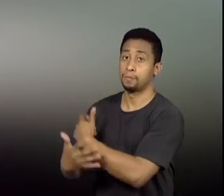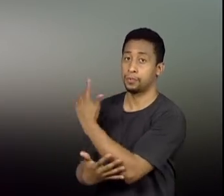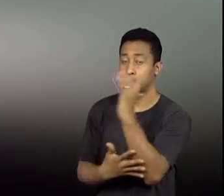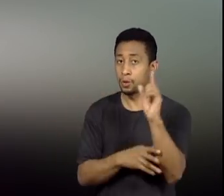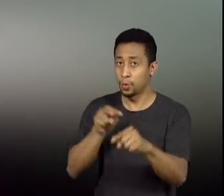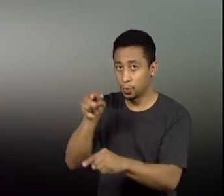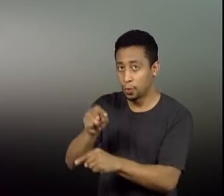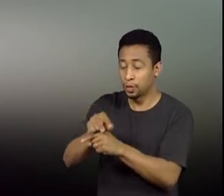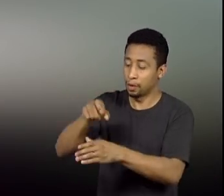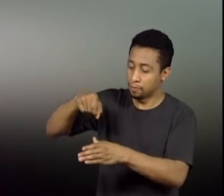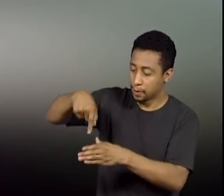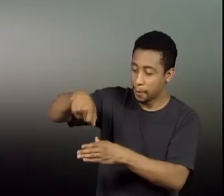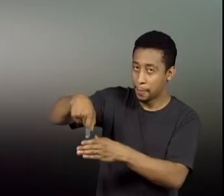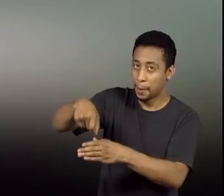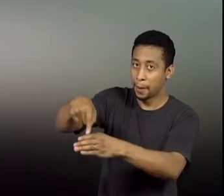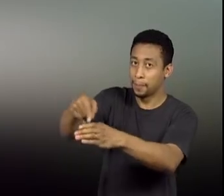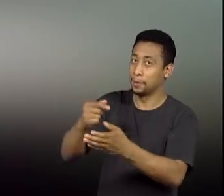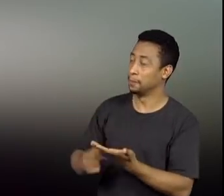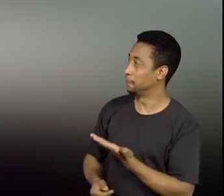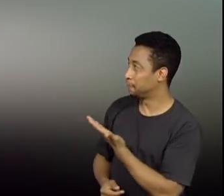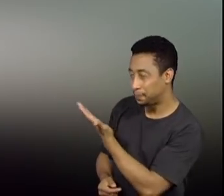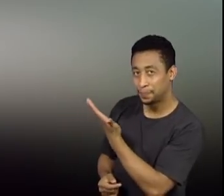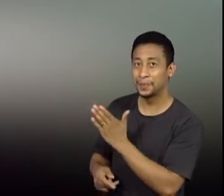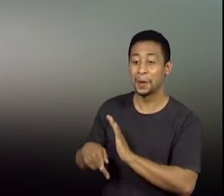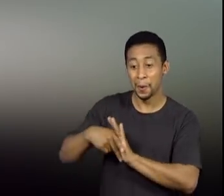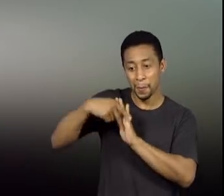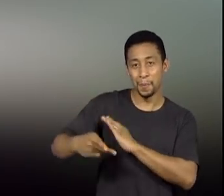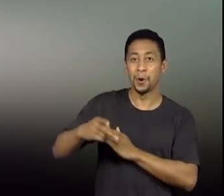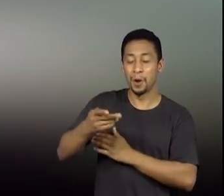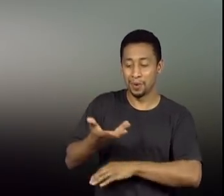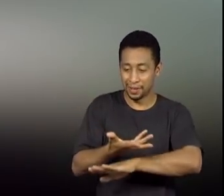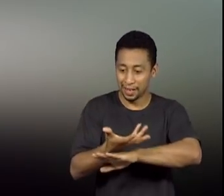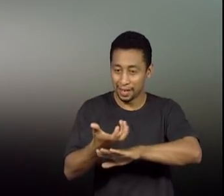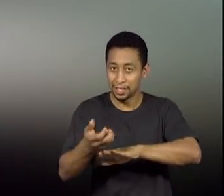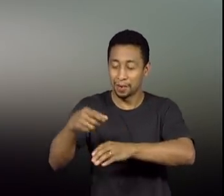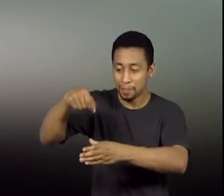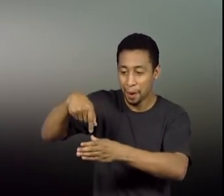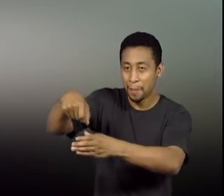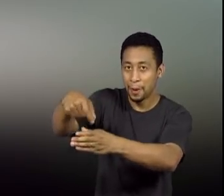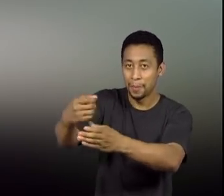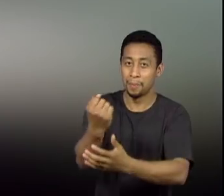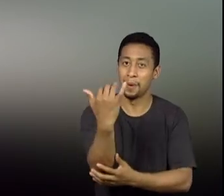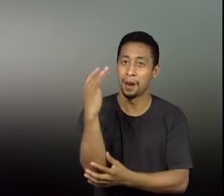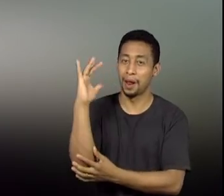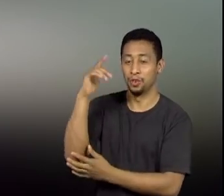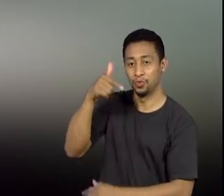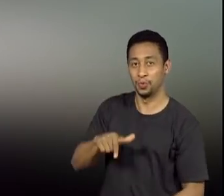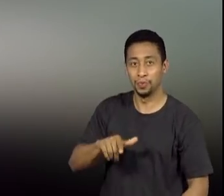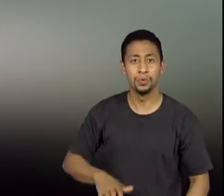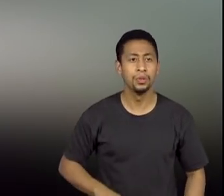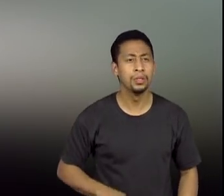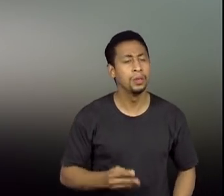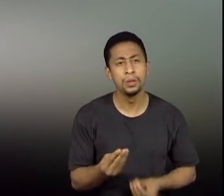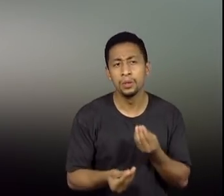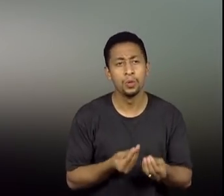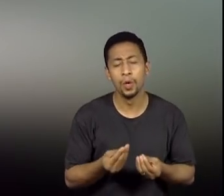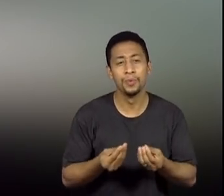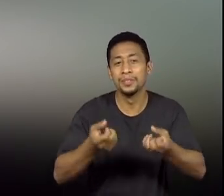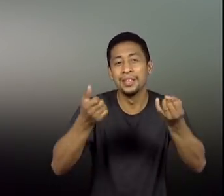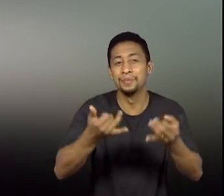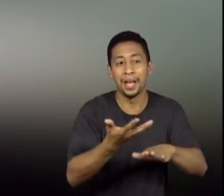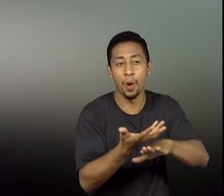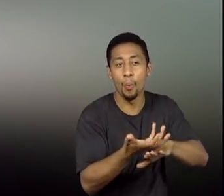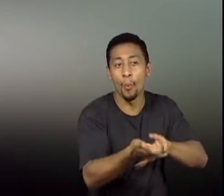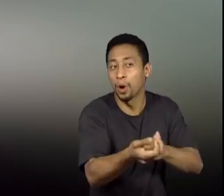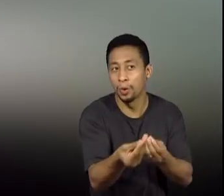produção e plantio de mudas nativas para a recomposição florestal. Como é que você definiria a caatinga?